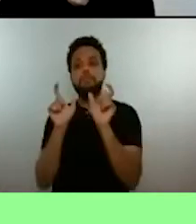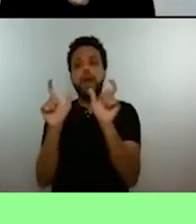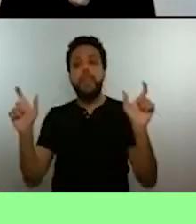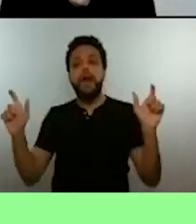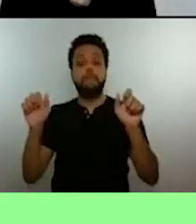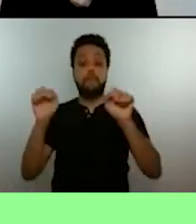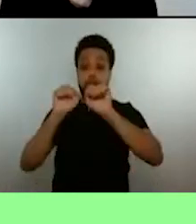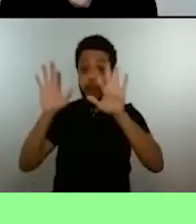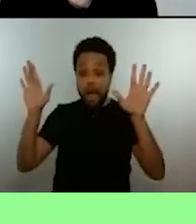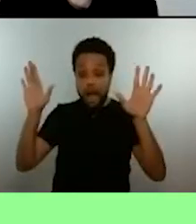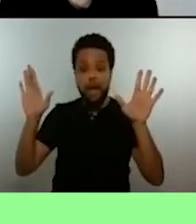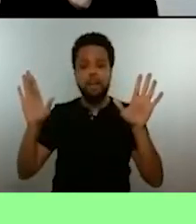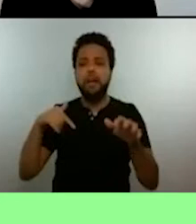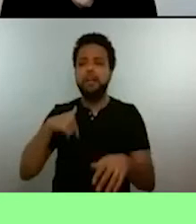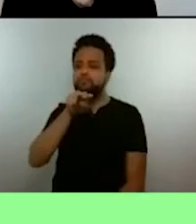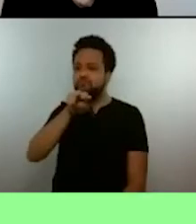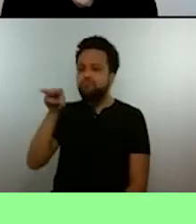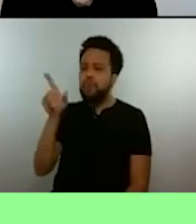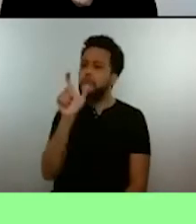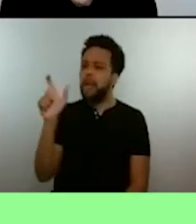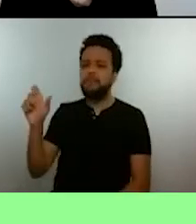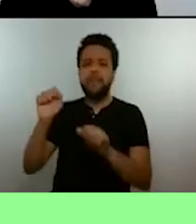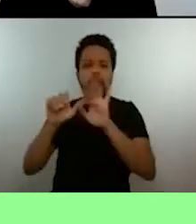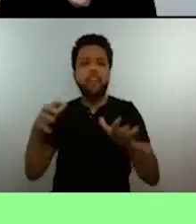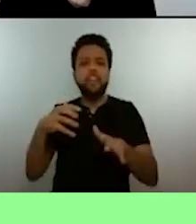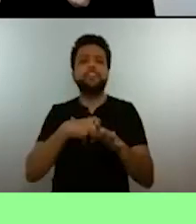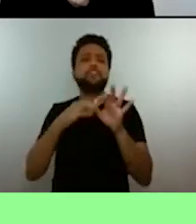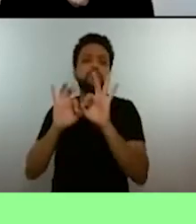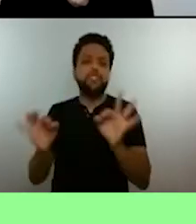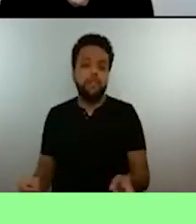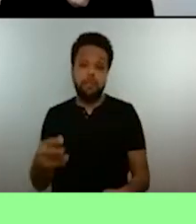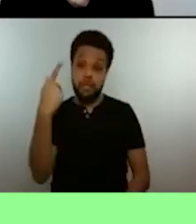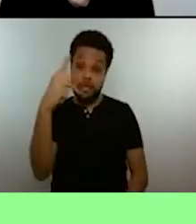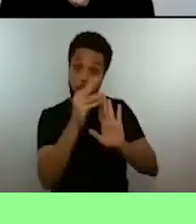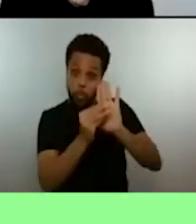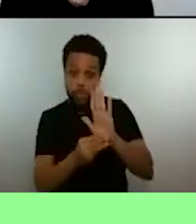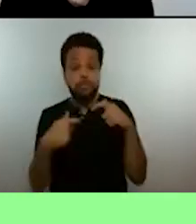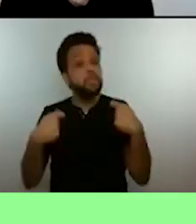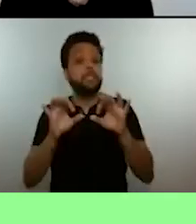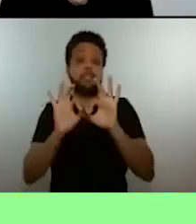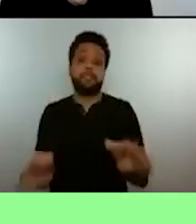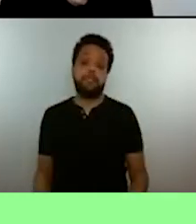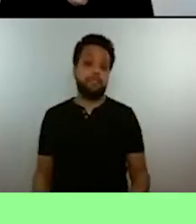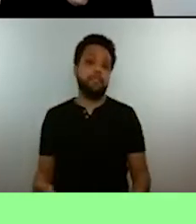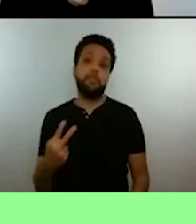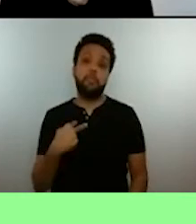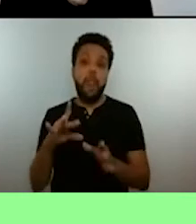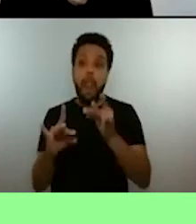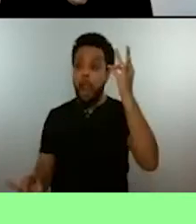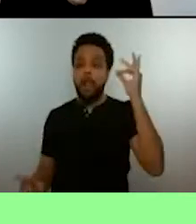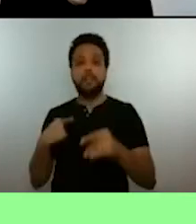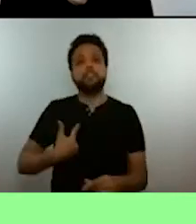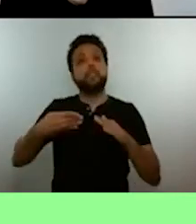entender, de fato, de forma simplificada. O seu conteúdo precisa ser simples. A gente tem o costume